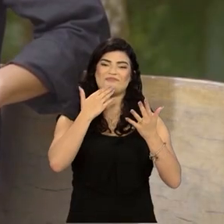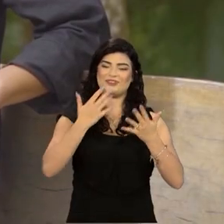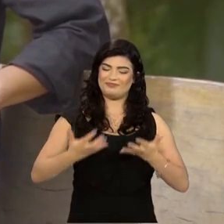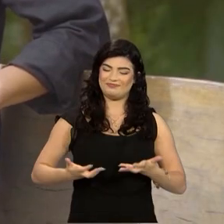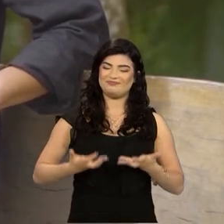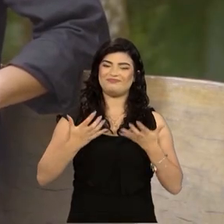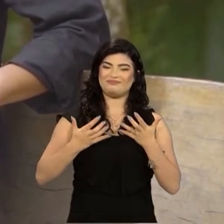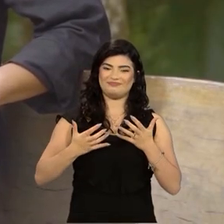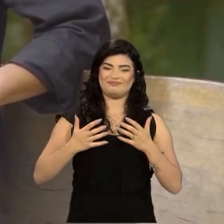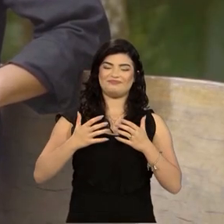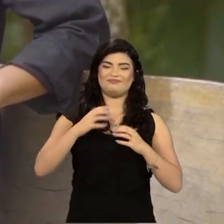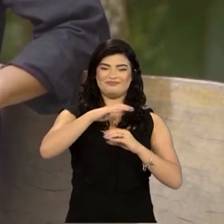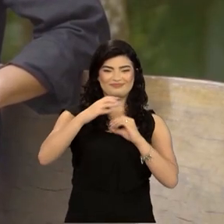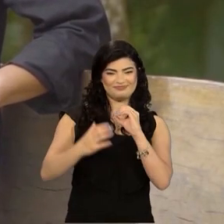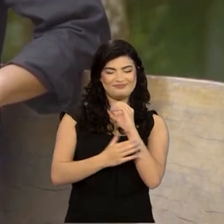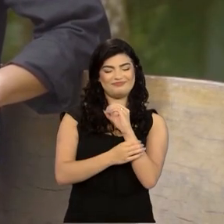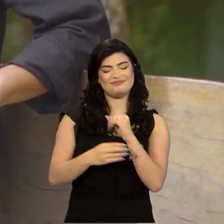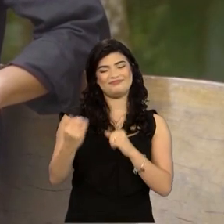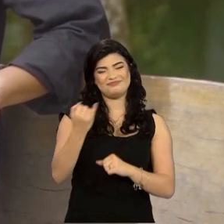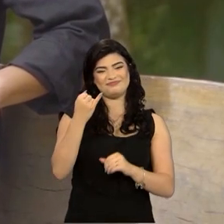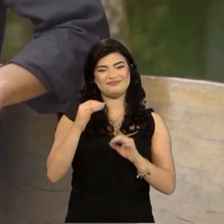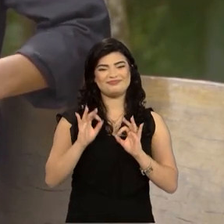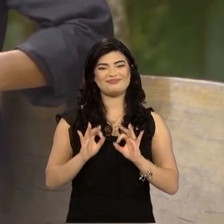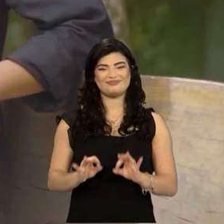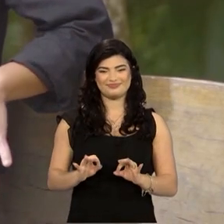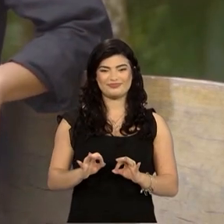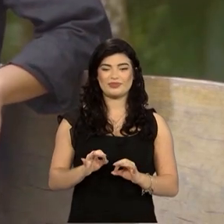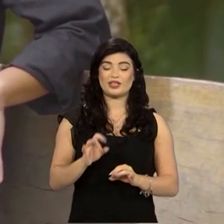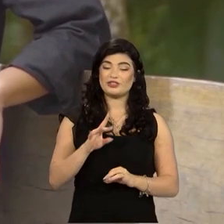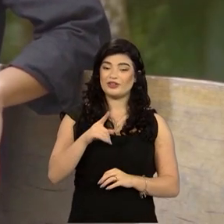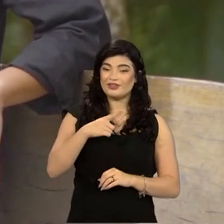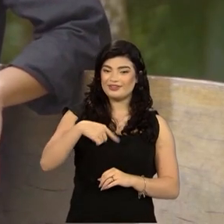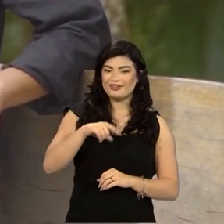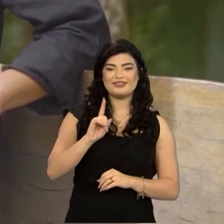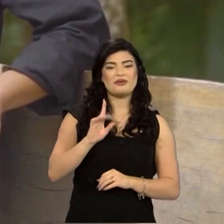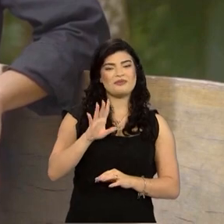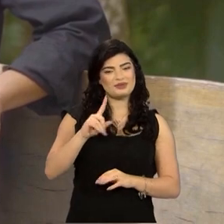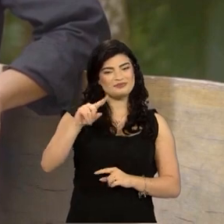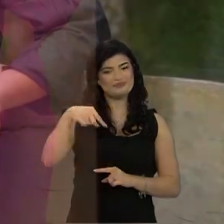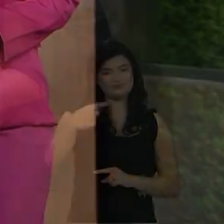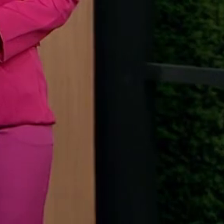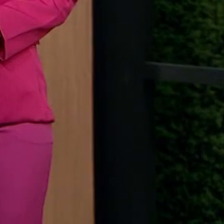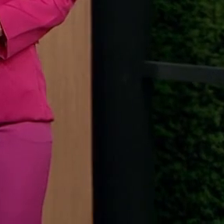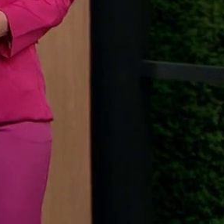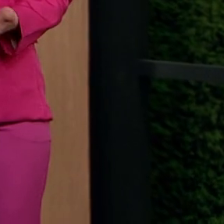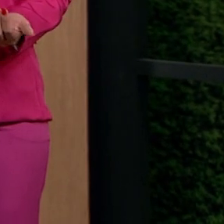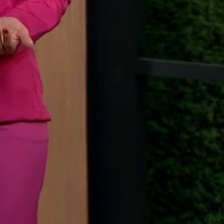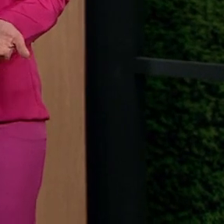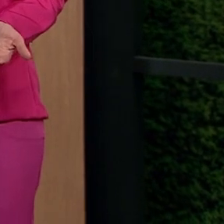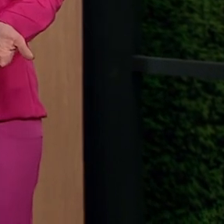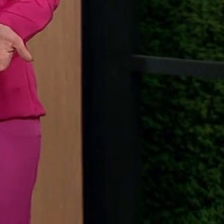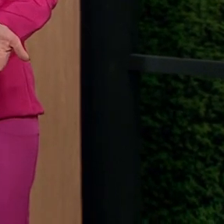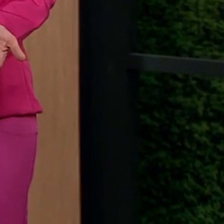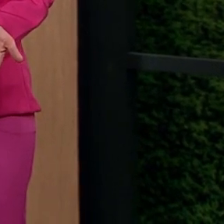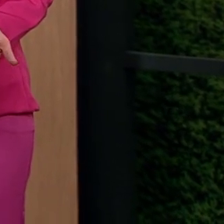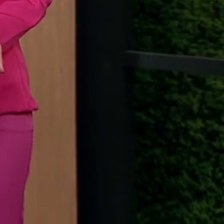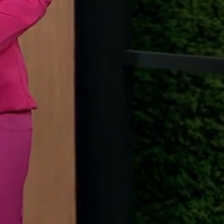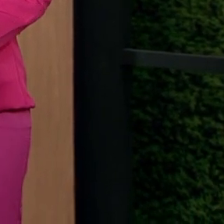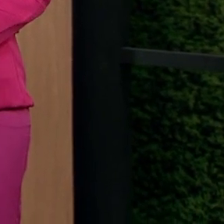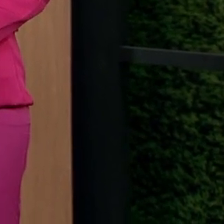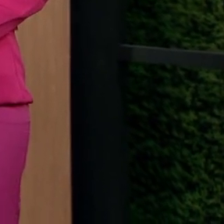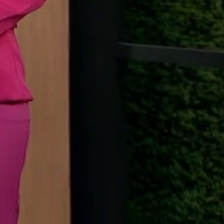sustentabilidade é muito importante, com certeza. Não só para a gente, mas para as próximas gerações, né? O trabalho do Instituto